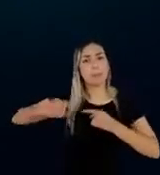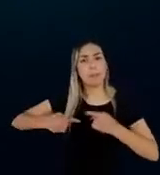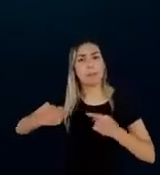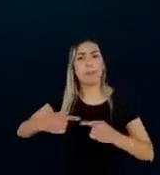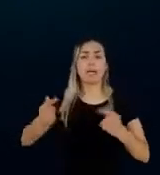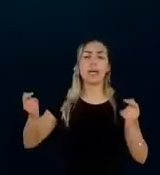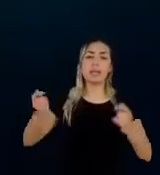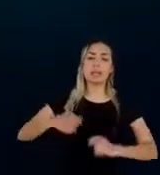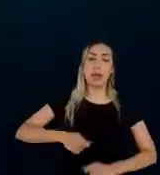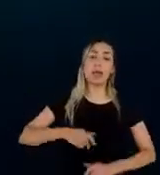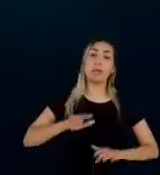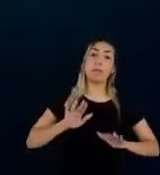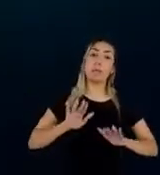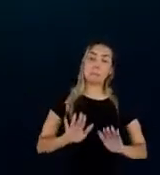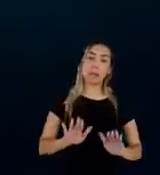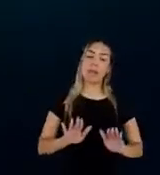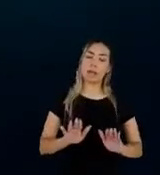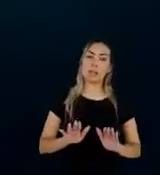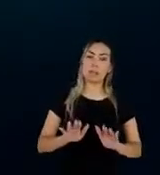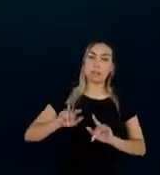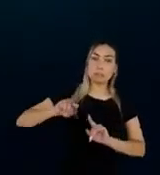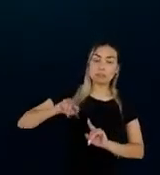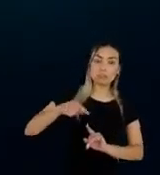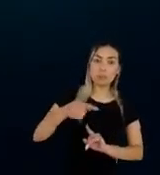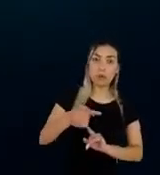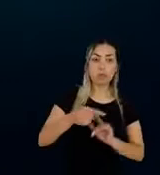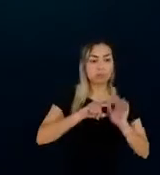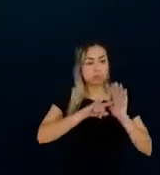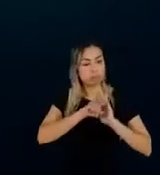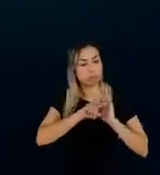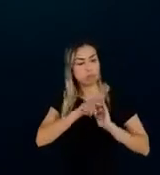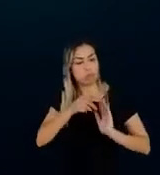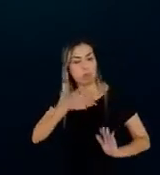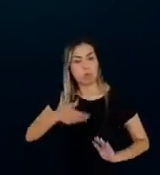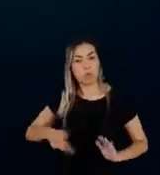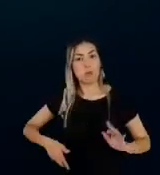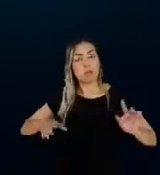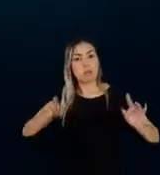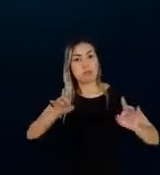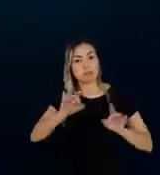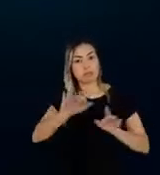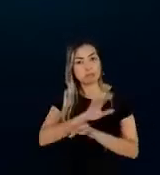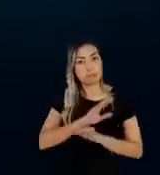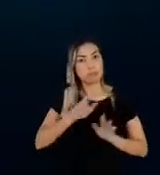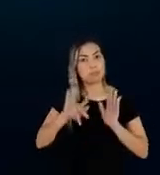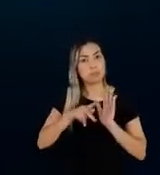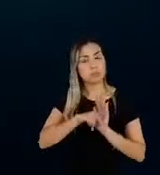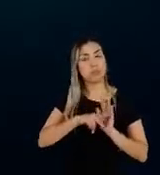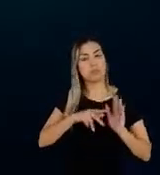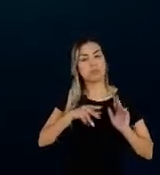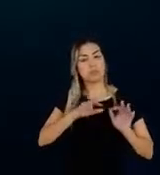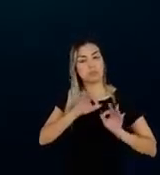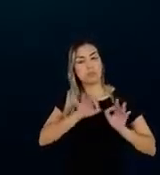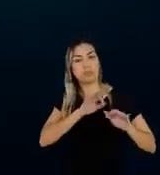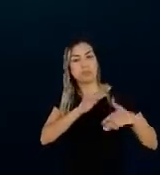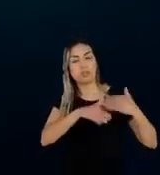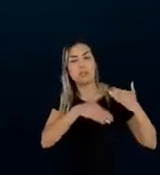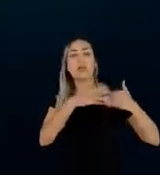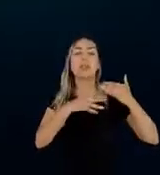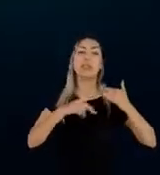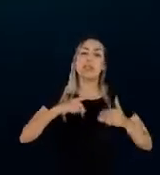ao final da consulta pública e do programa do PROPDI, como eu informei, teremos a